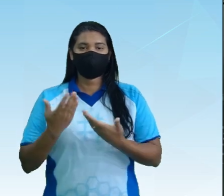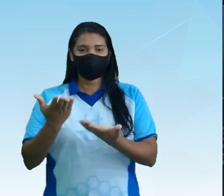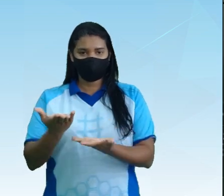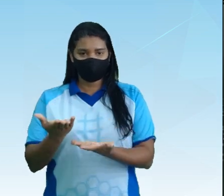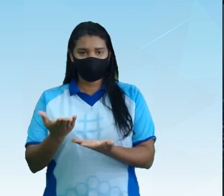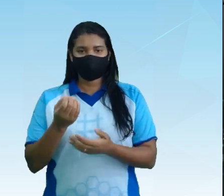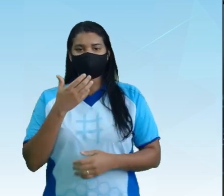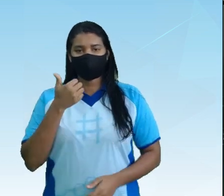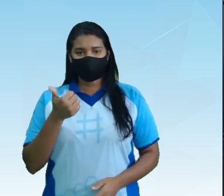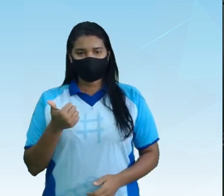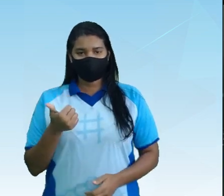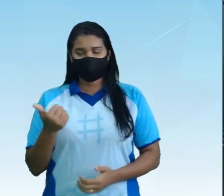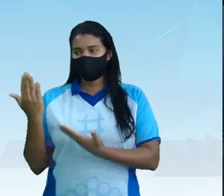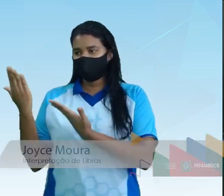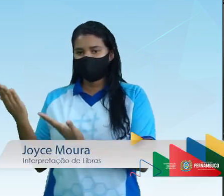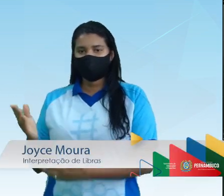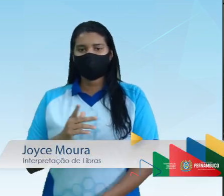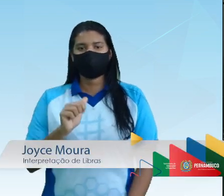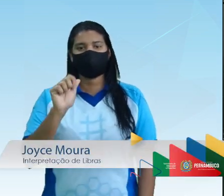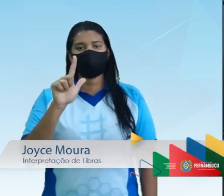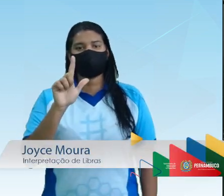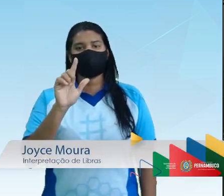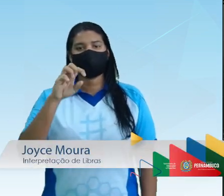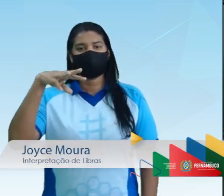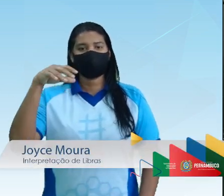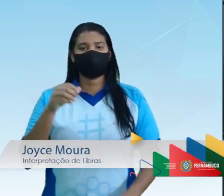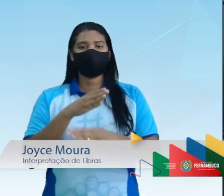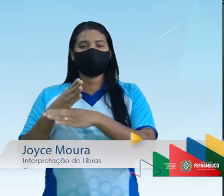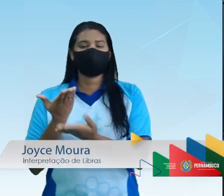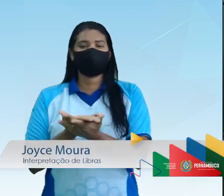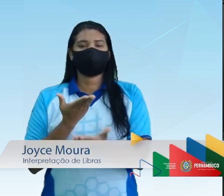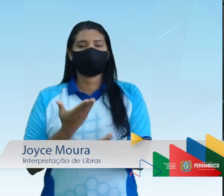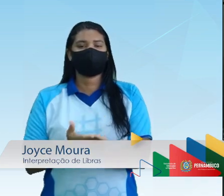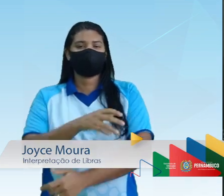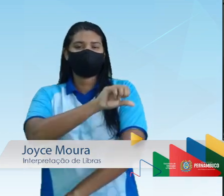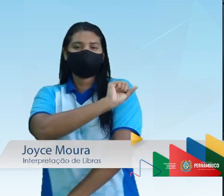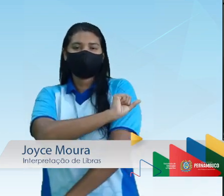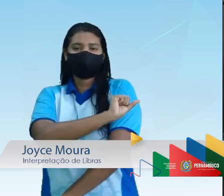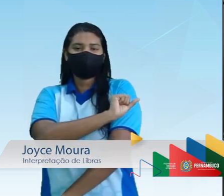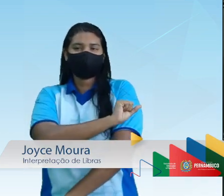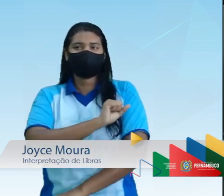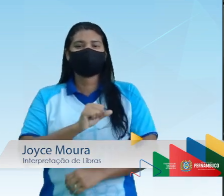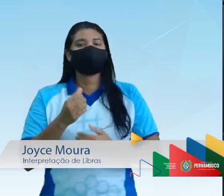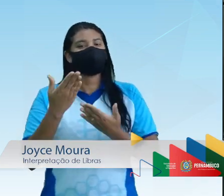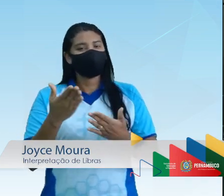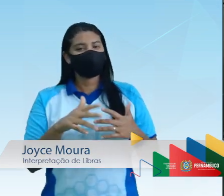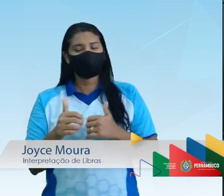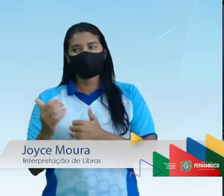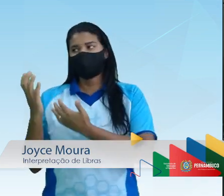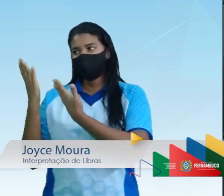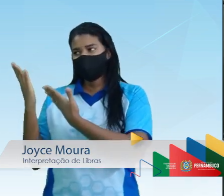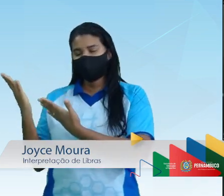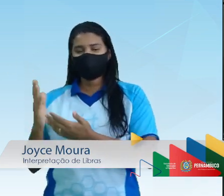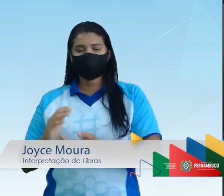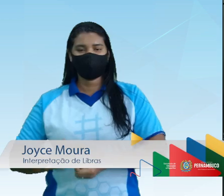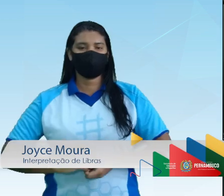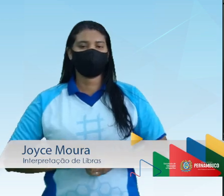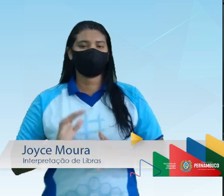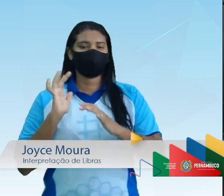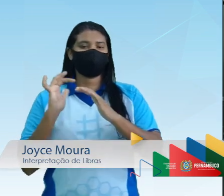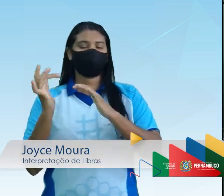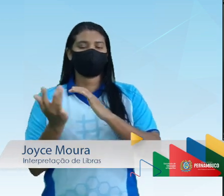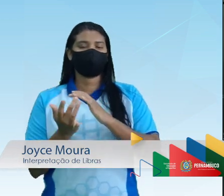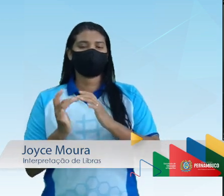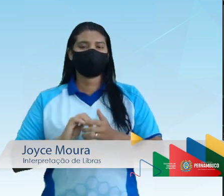Olá, pessoal, tudo bem? Professor Almiceba aqui para mais uma videoaula para você do oitavo ano, ou você que nos segue aí nas nossas redes